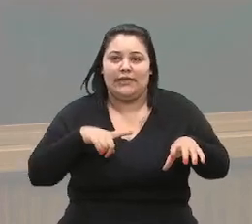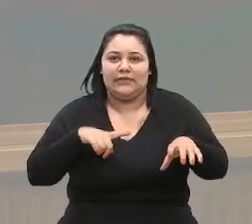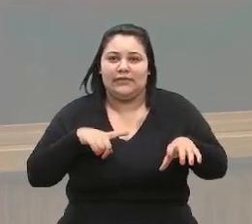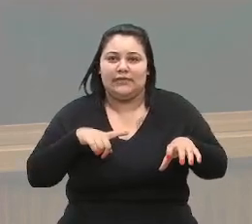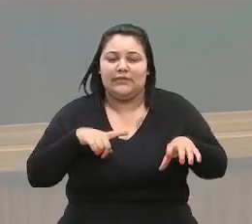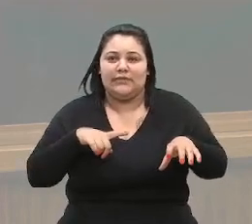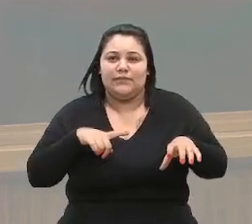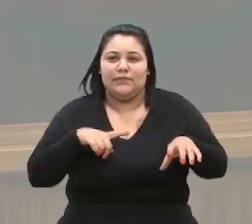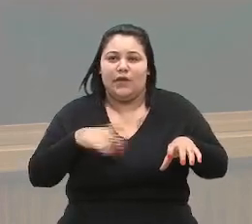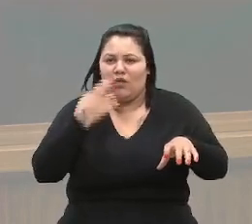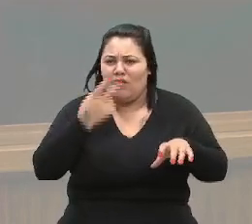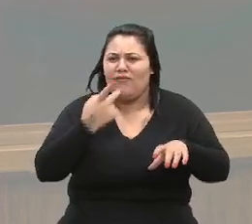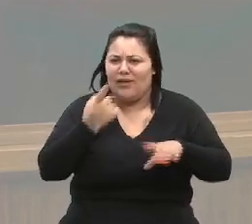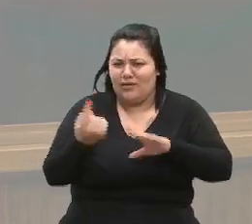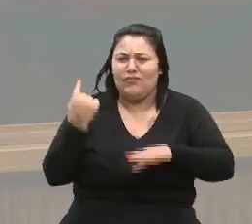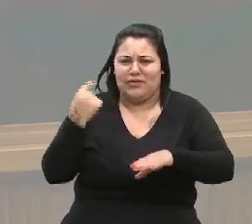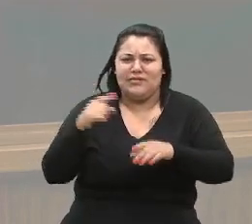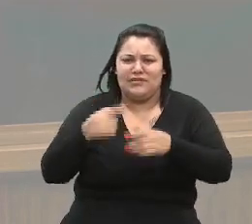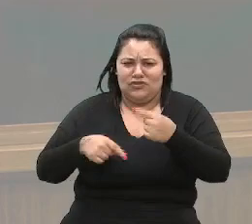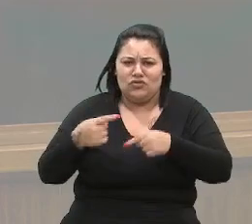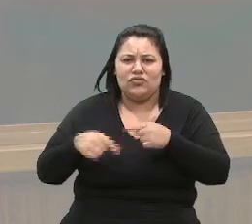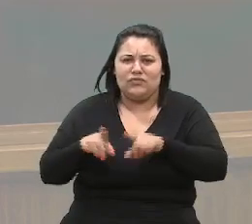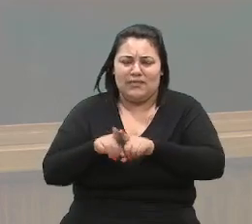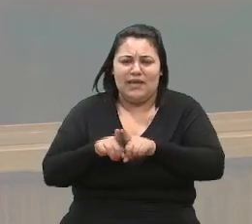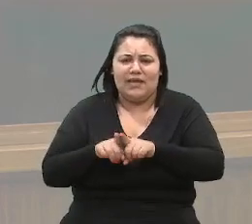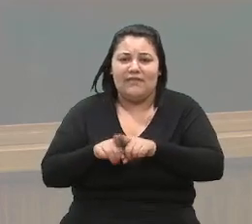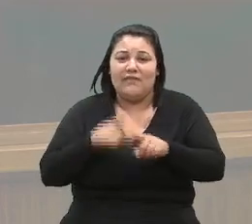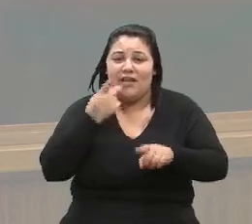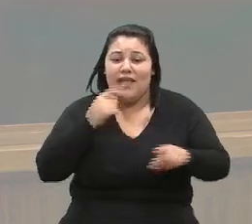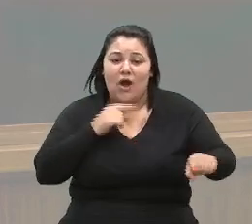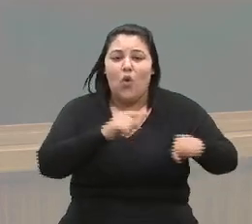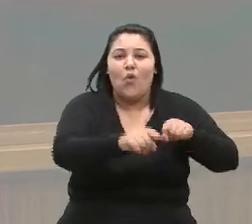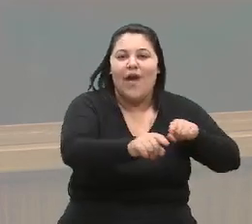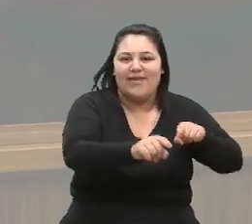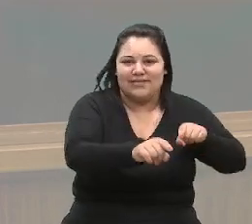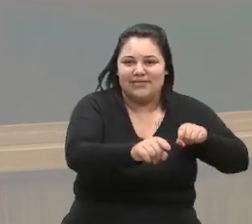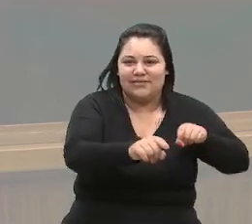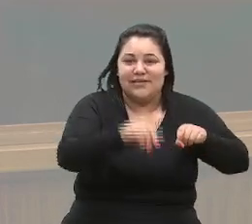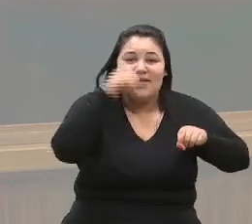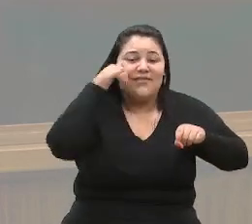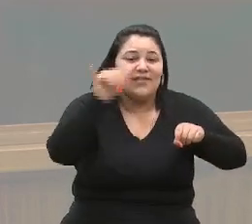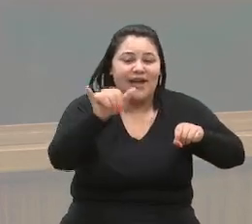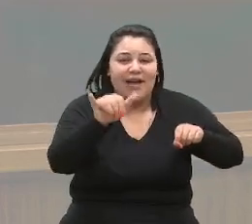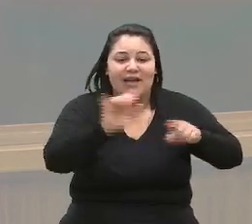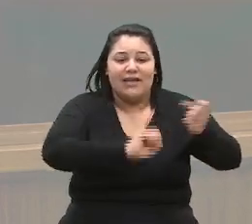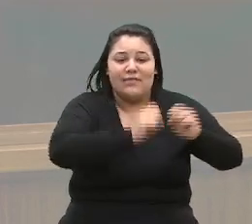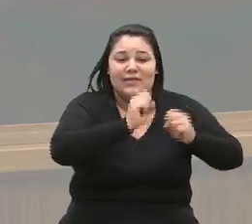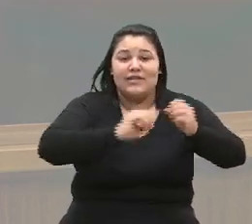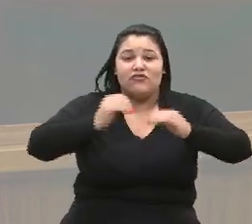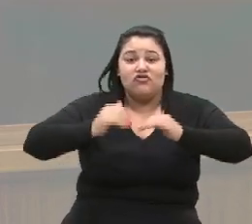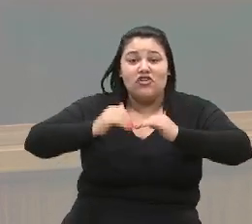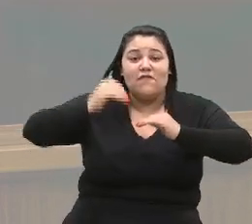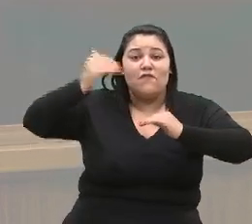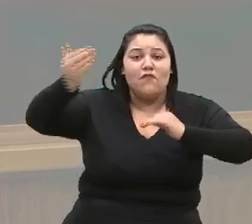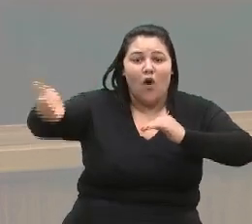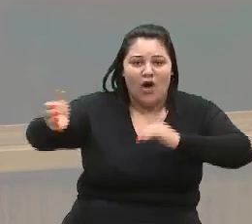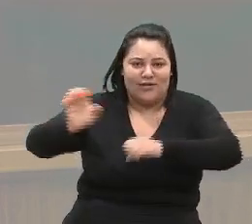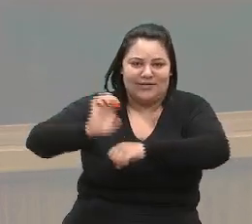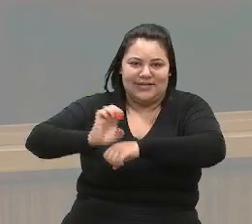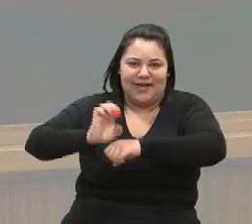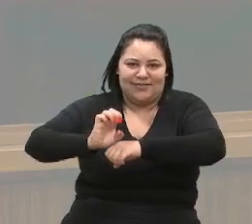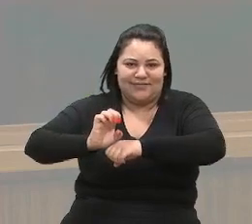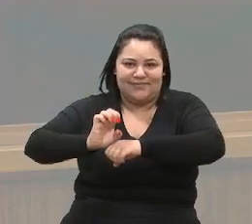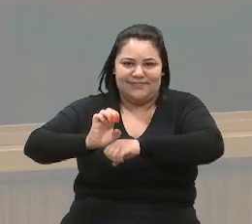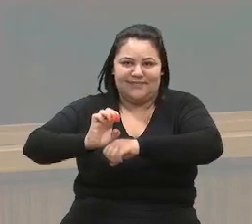pouco estavam discutindo da concorrência, né? Evitar que empresas de fora do nosso estado venham